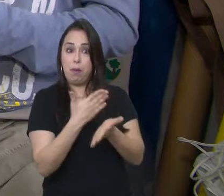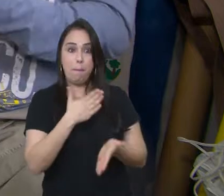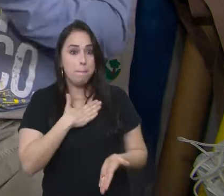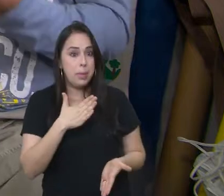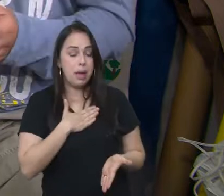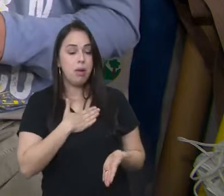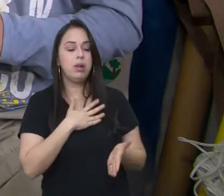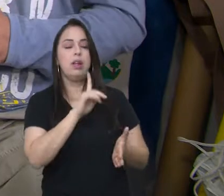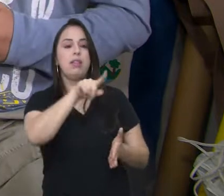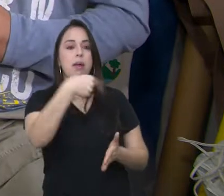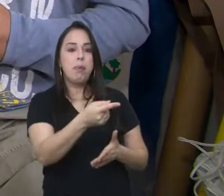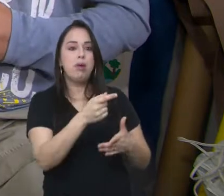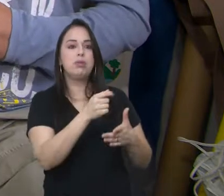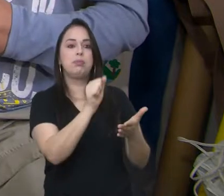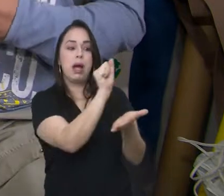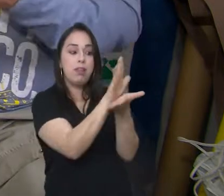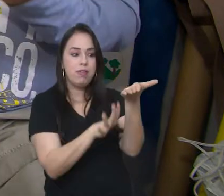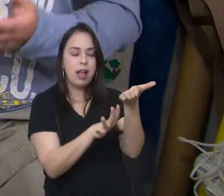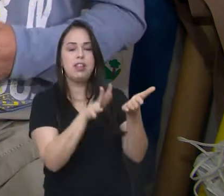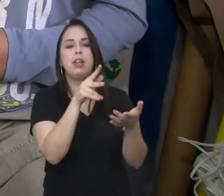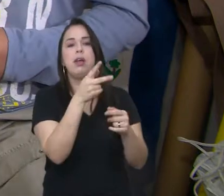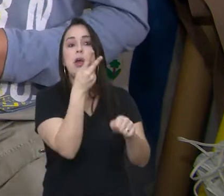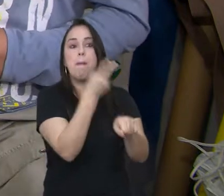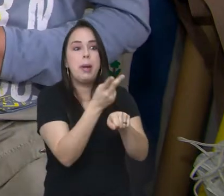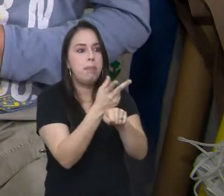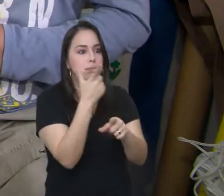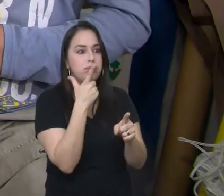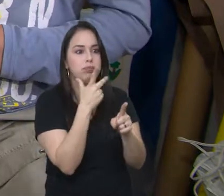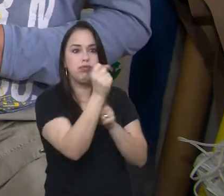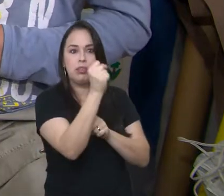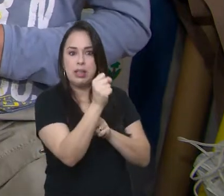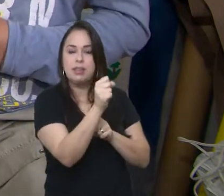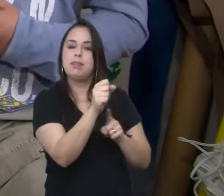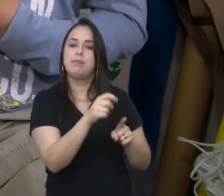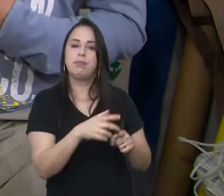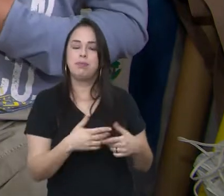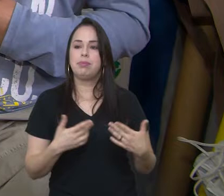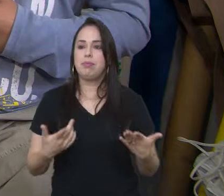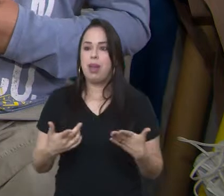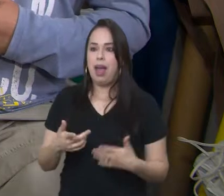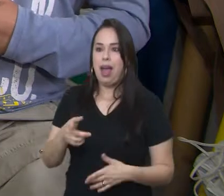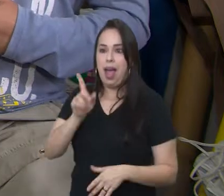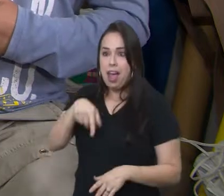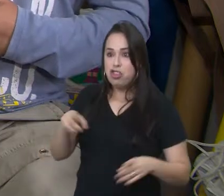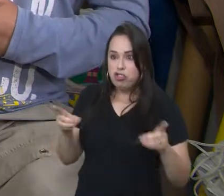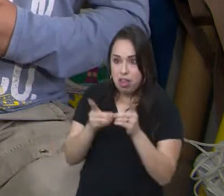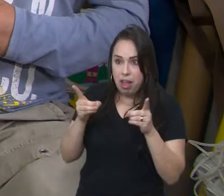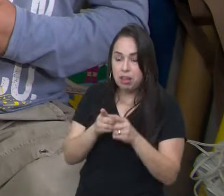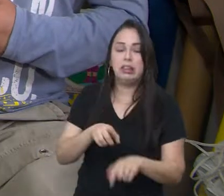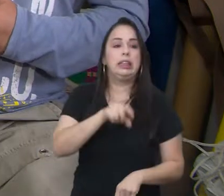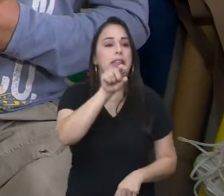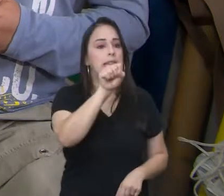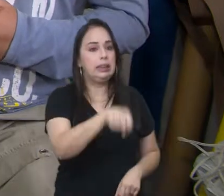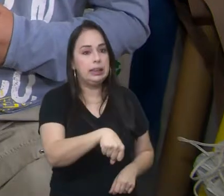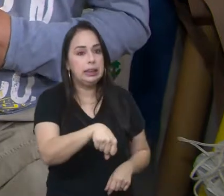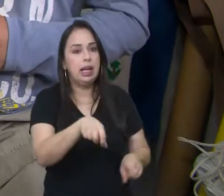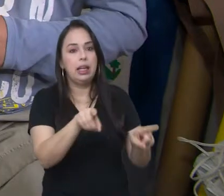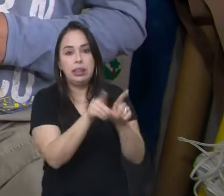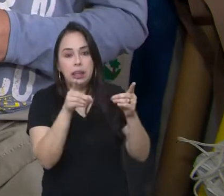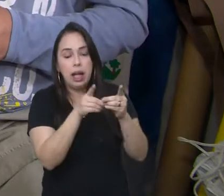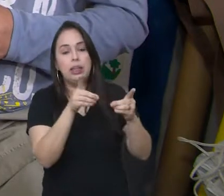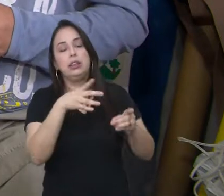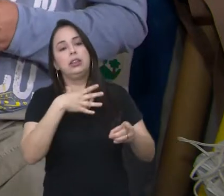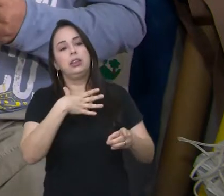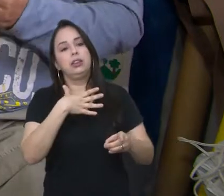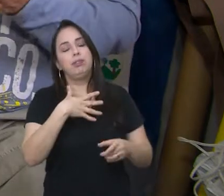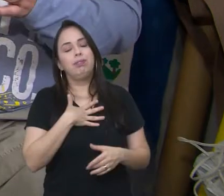trabalho e ganharam prêmios, tudo lá na cidade deles. Então isso para mim foi... Levaram assim como didático para as crianças? Isso, didático